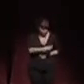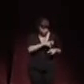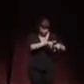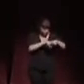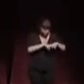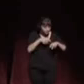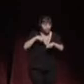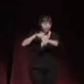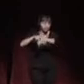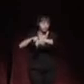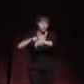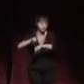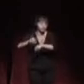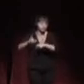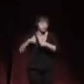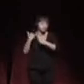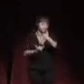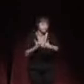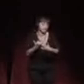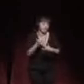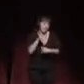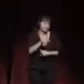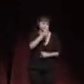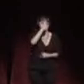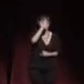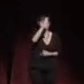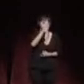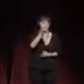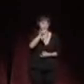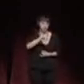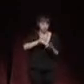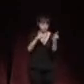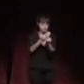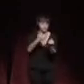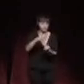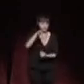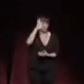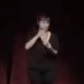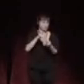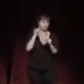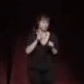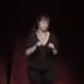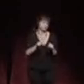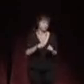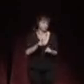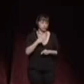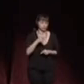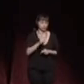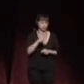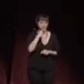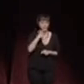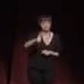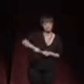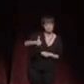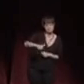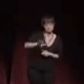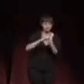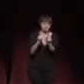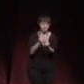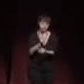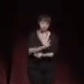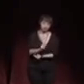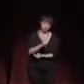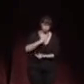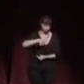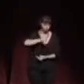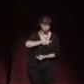para brincar e isto é o mais adequado. E não estou julgando de forma alguma aos pais. Nós mesmos vivemos